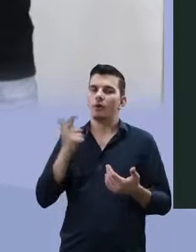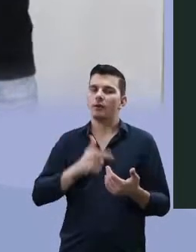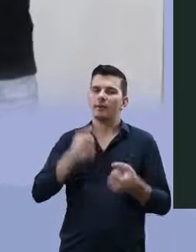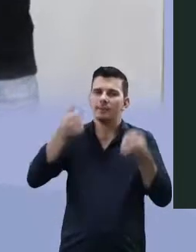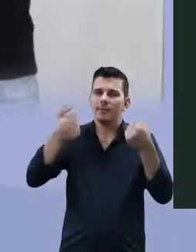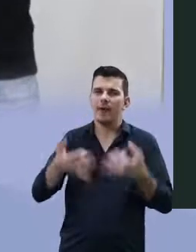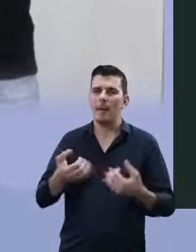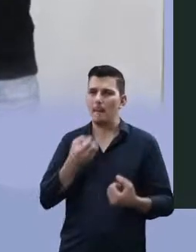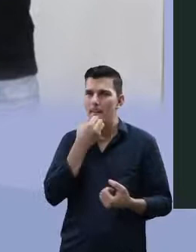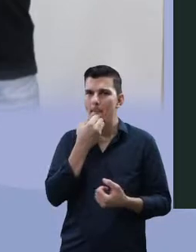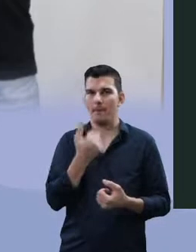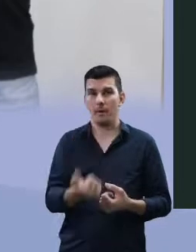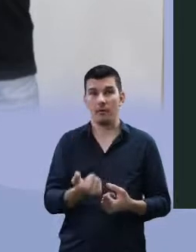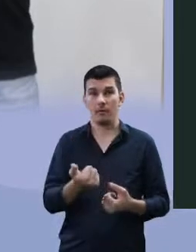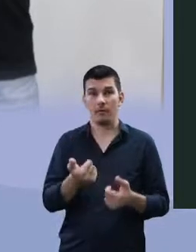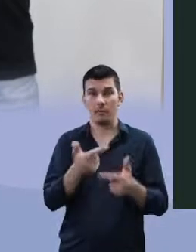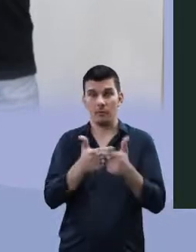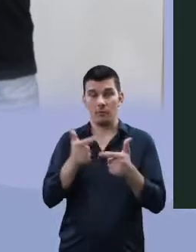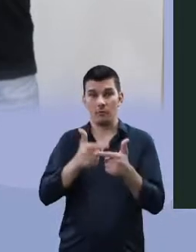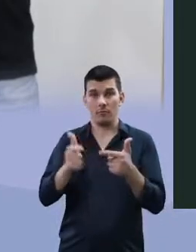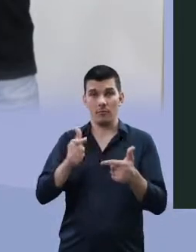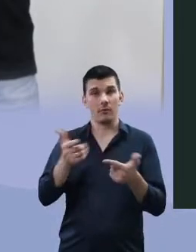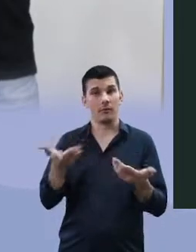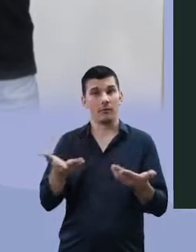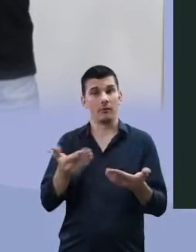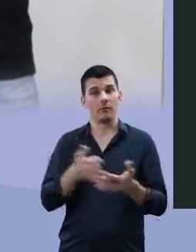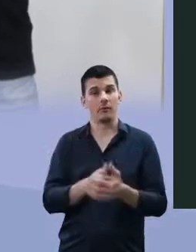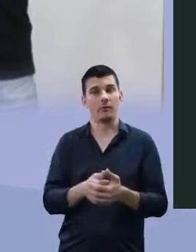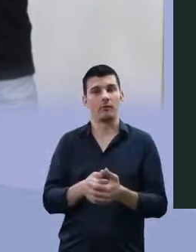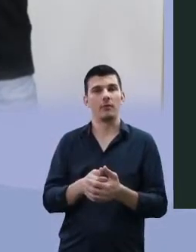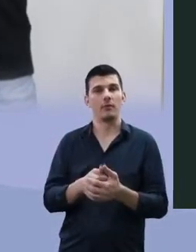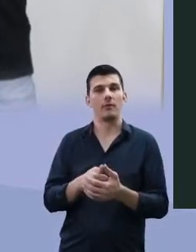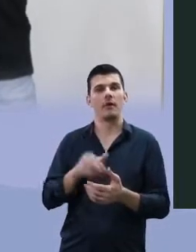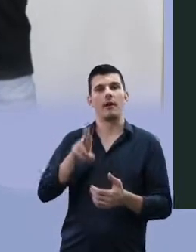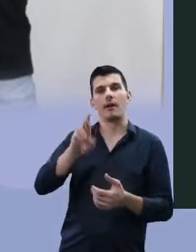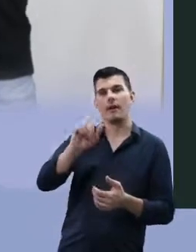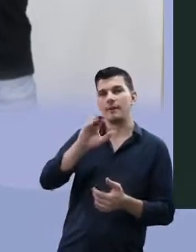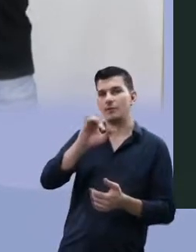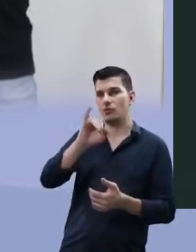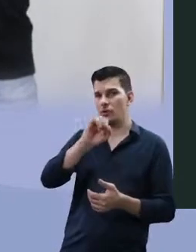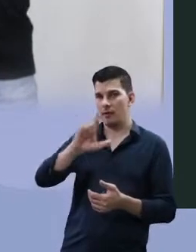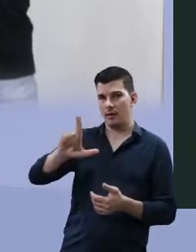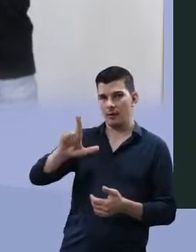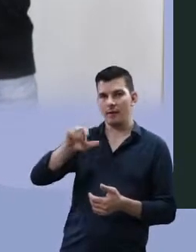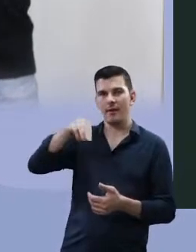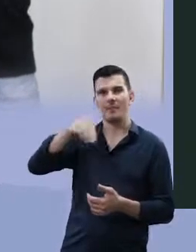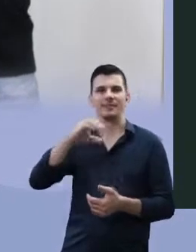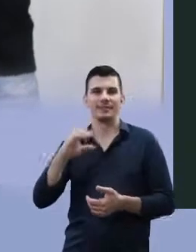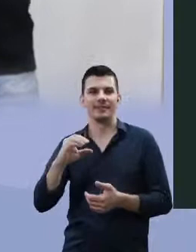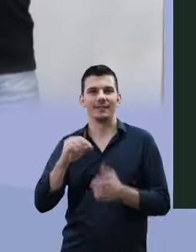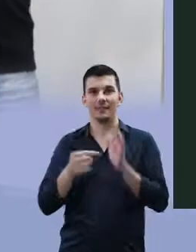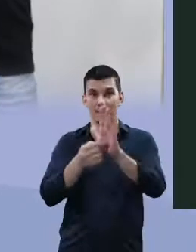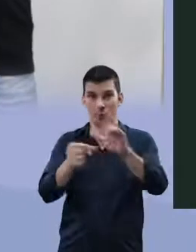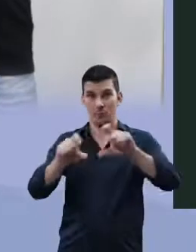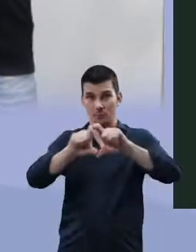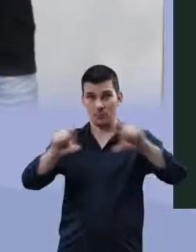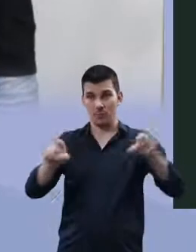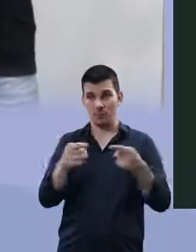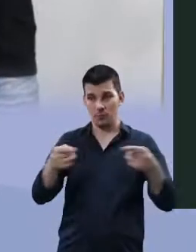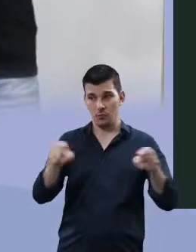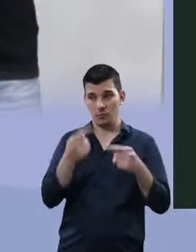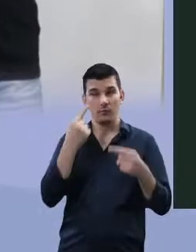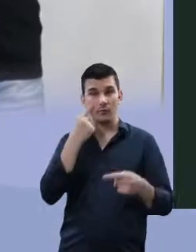Drama, e eu coloquei, né, me ver pobre, preso ou morto já é cultural. Olha só, cara,